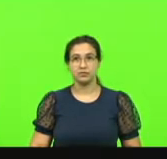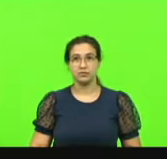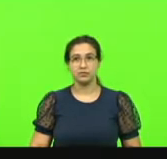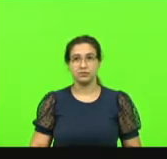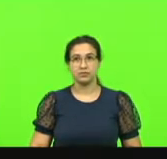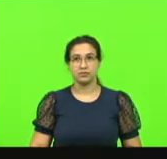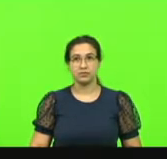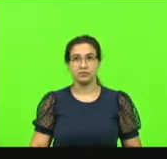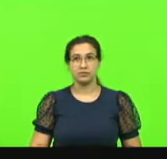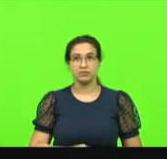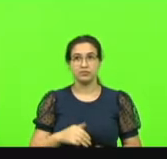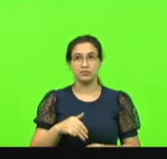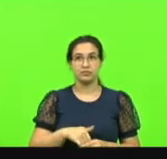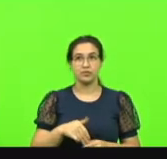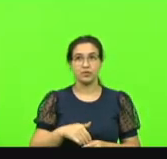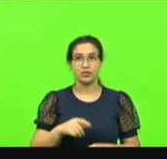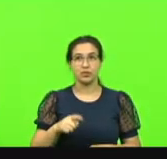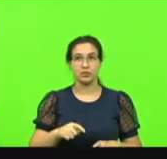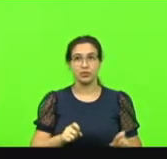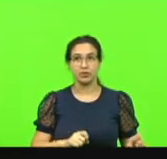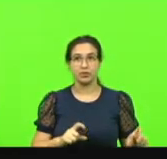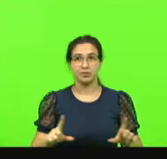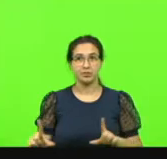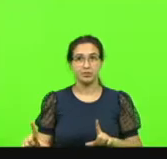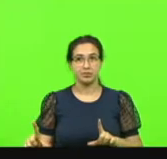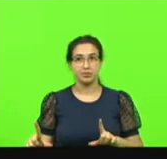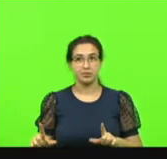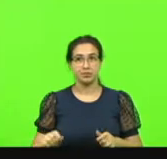O voto será no painel, senhoras e senhores deputados.